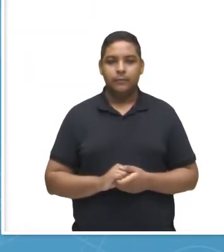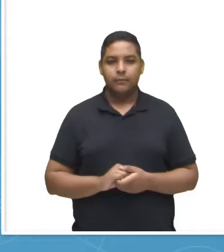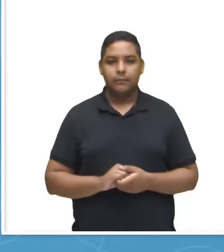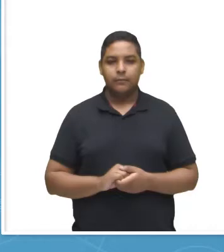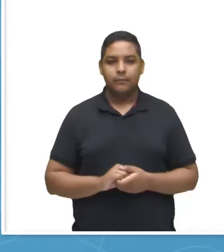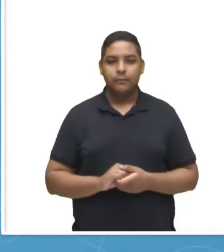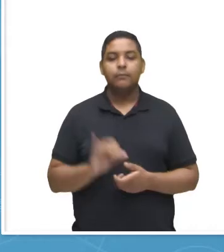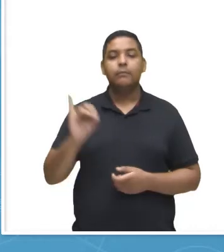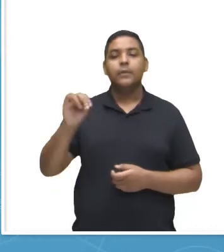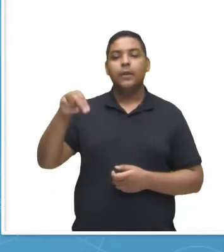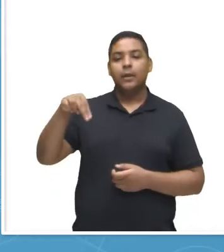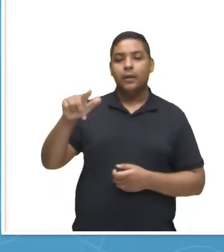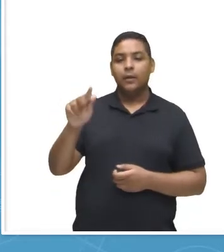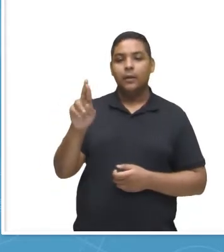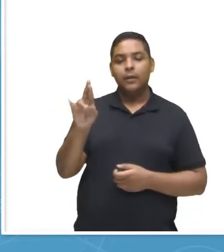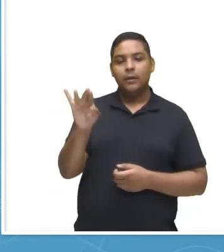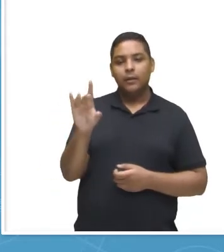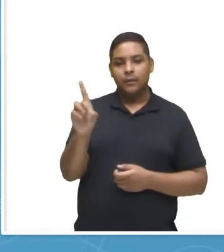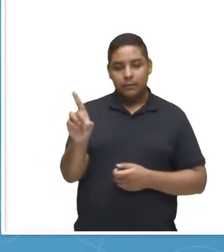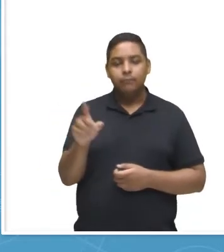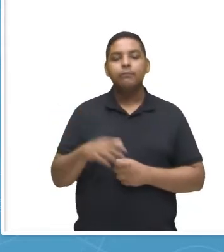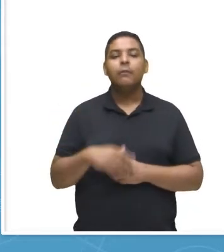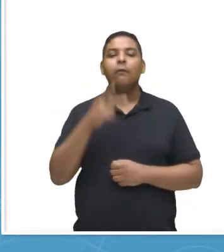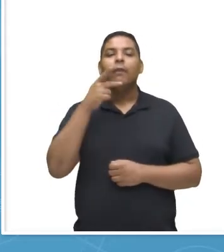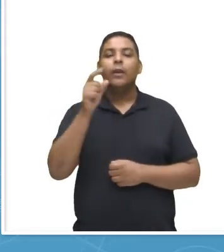a Ingrid dizendo que é a letra A,